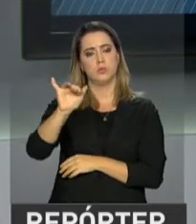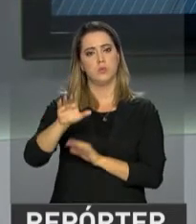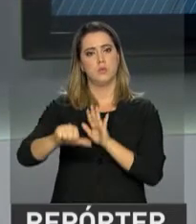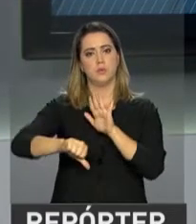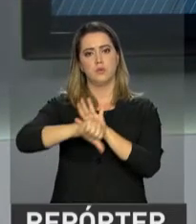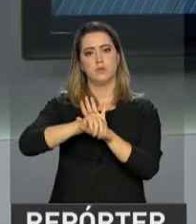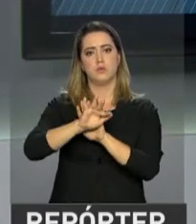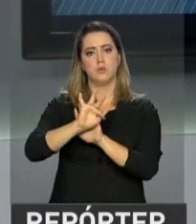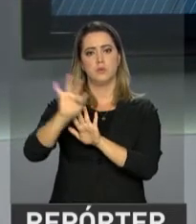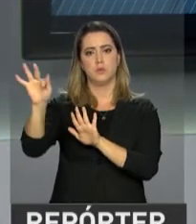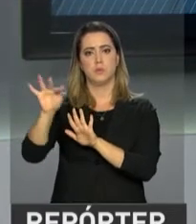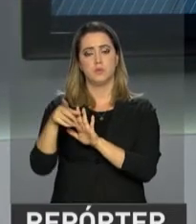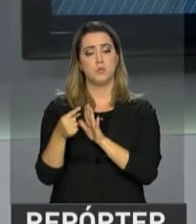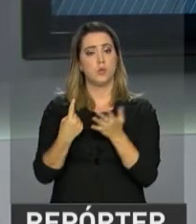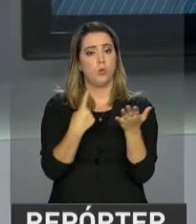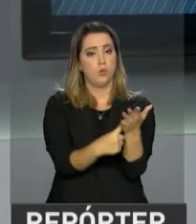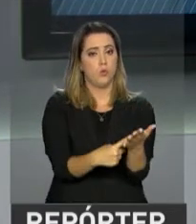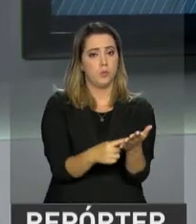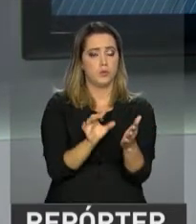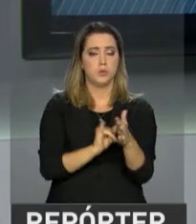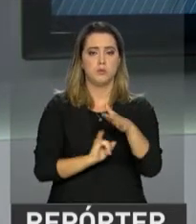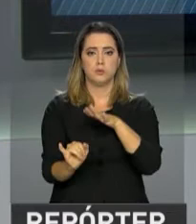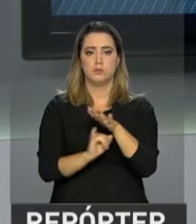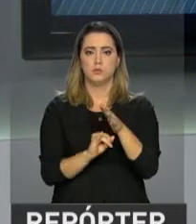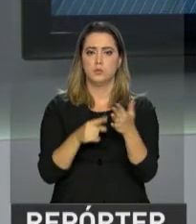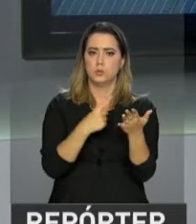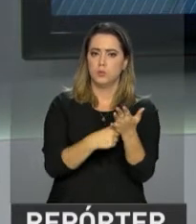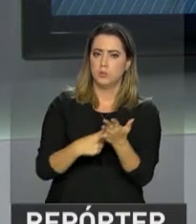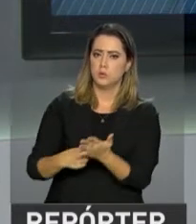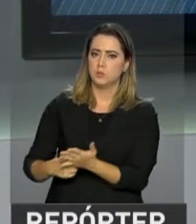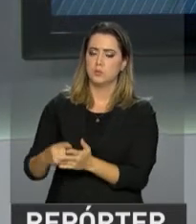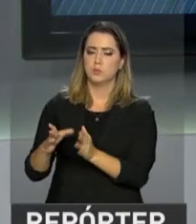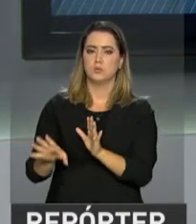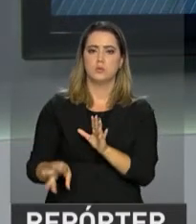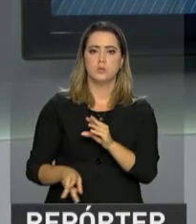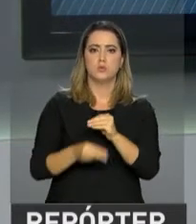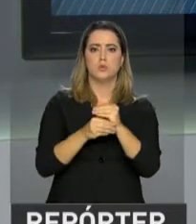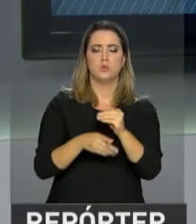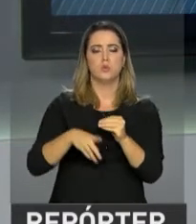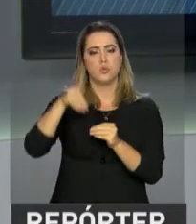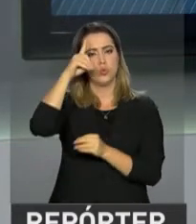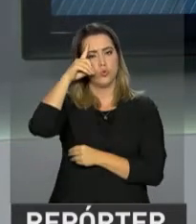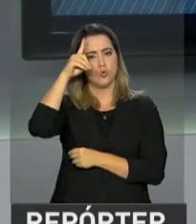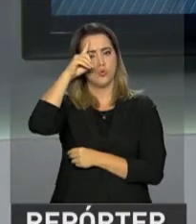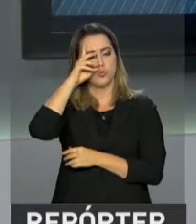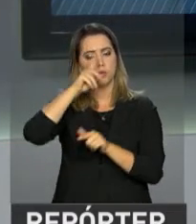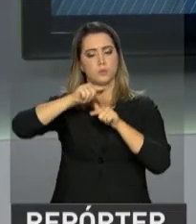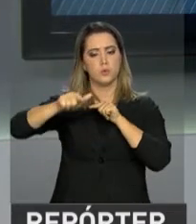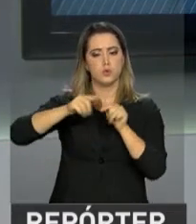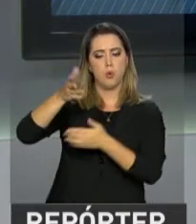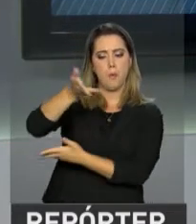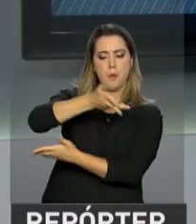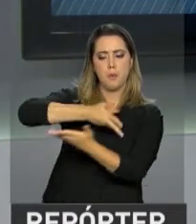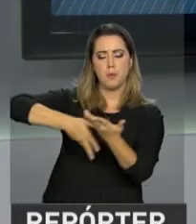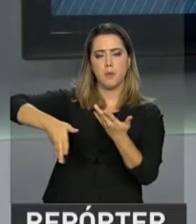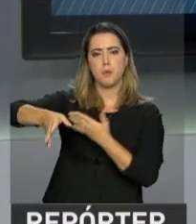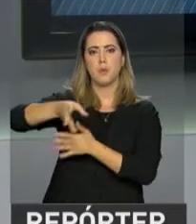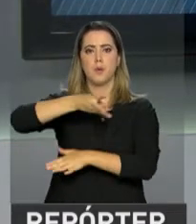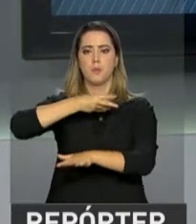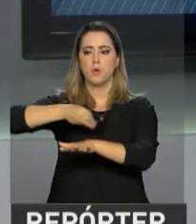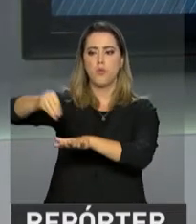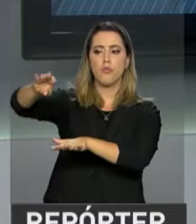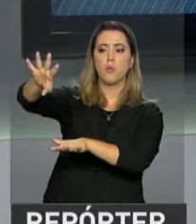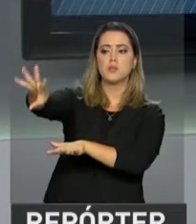federais pelo acordo as instituições se comprometem a implementar uma rotina de troca contínua de informações e